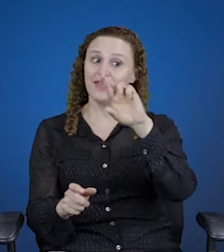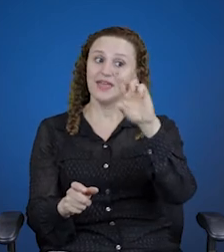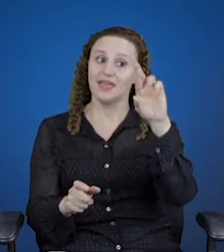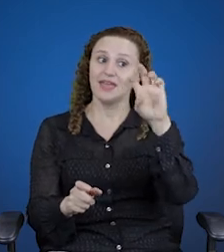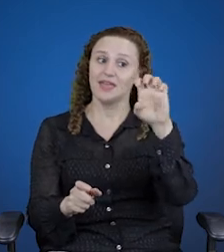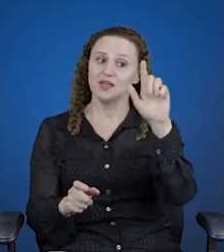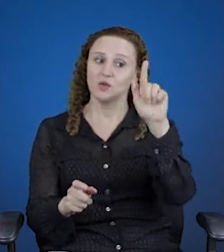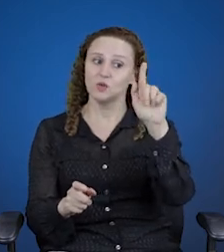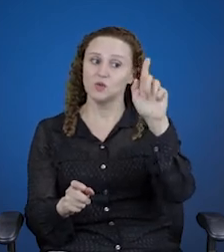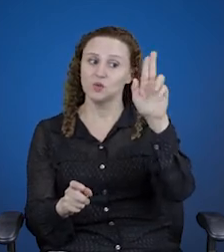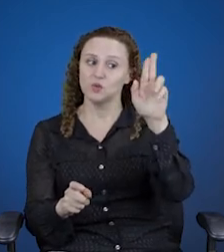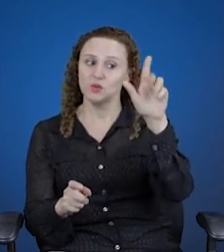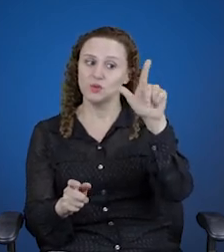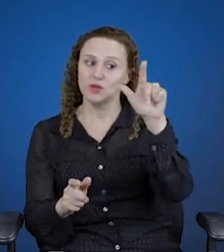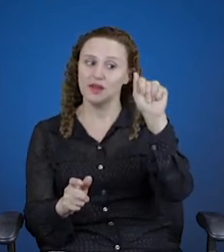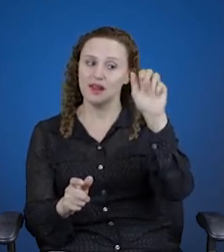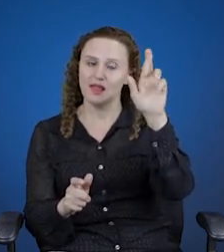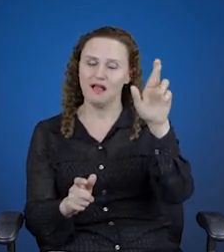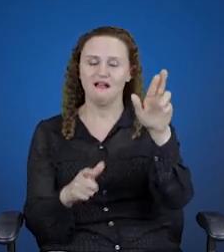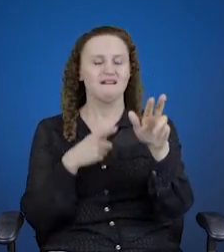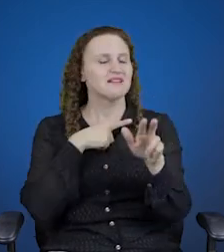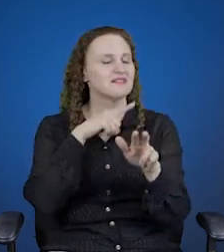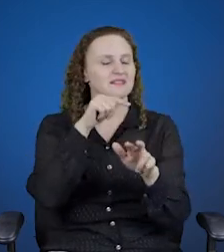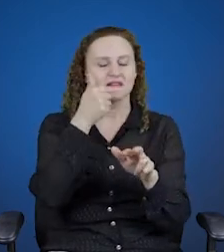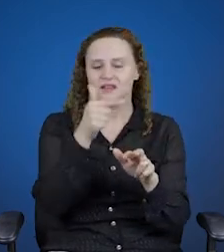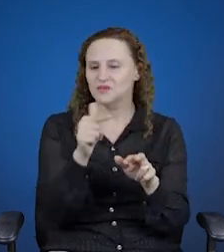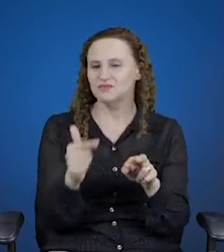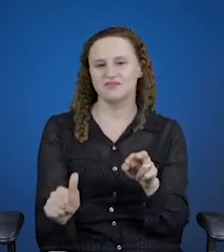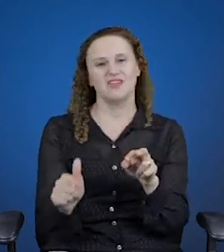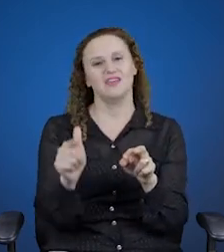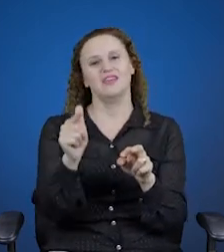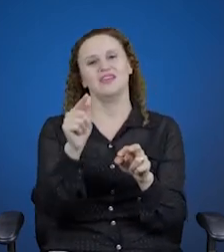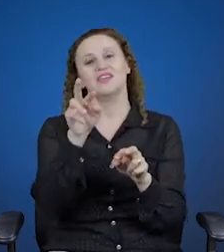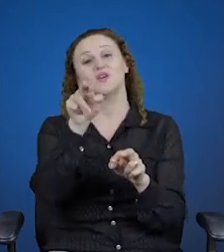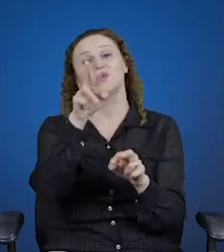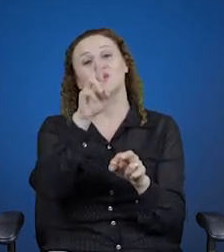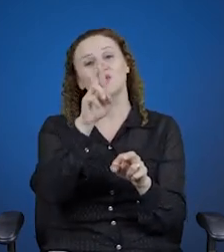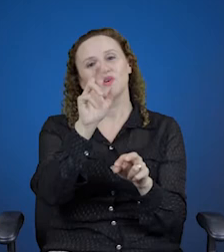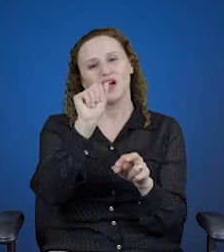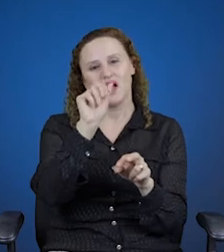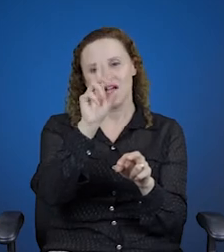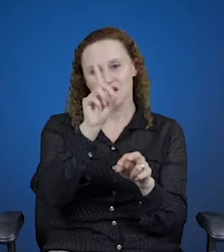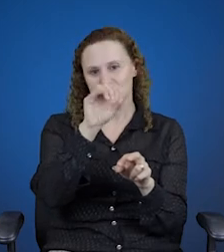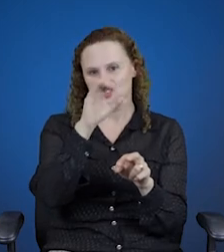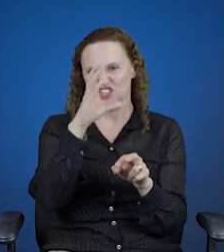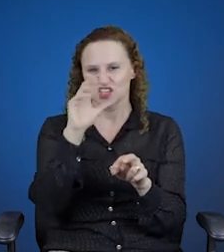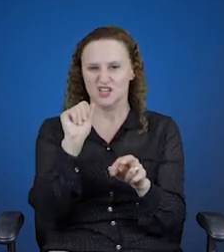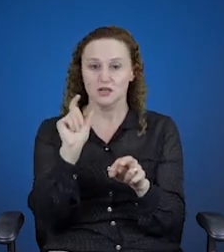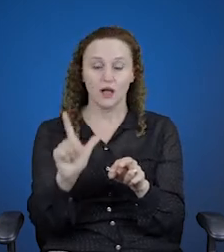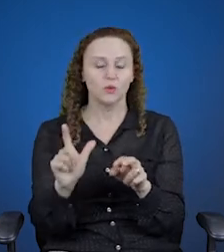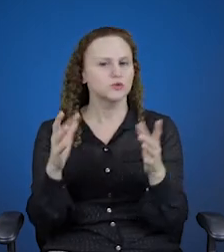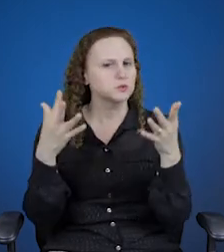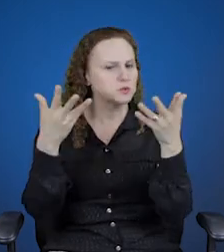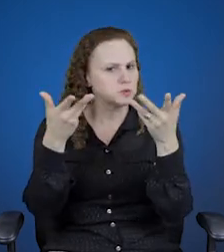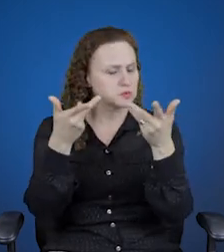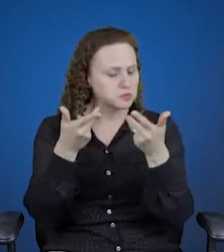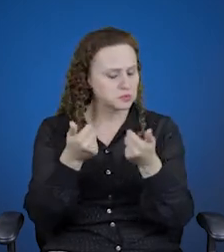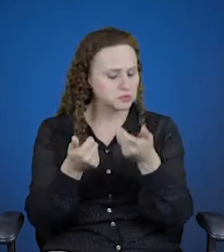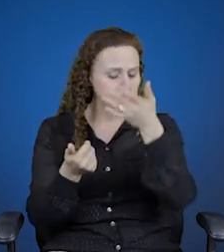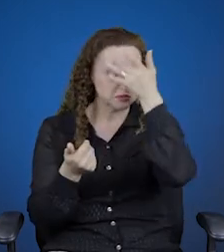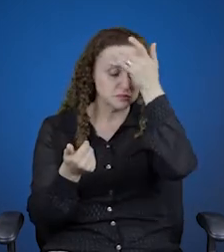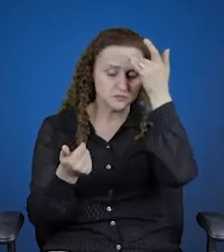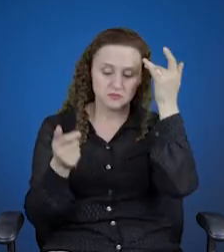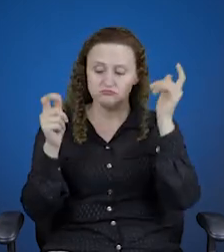irregular quer dizer ele não tem o mesmo o radical em todas as pessoas